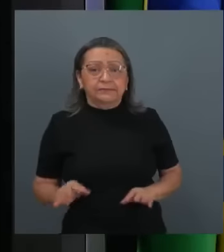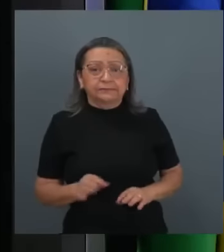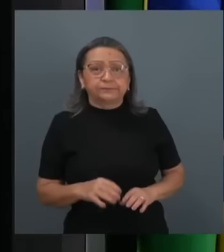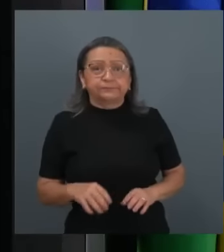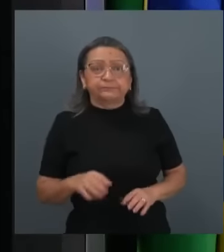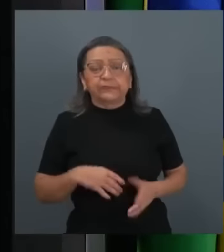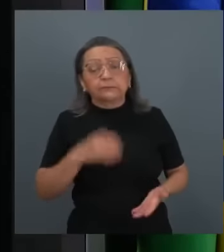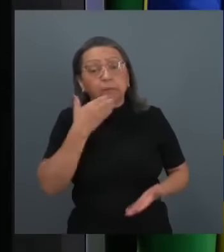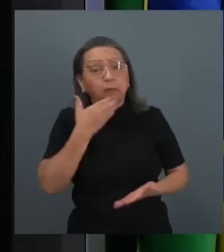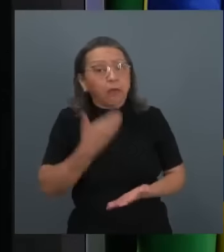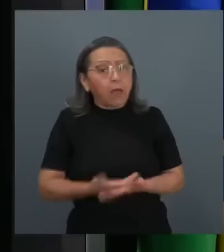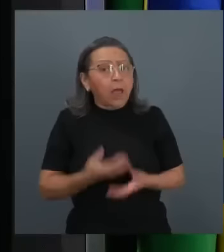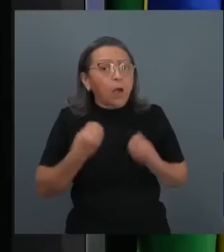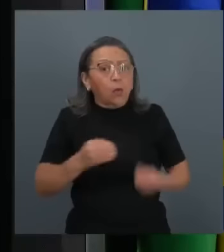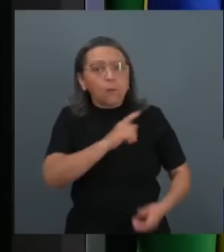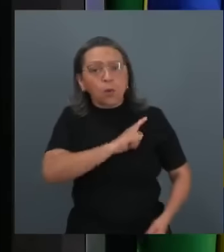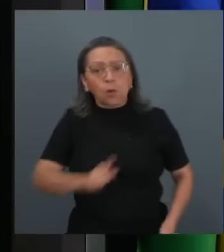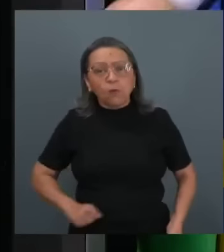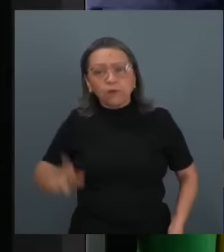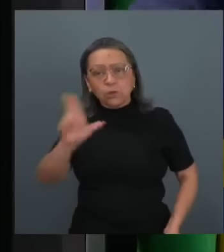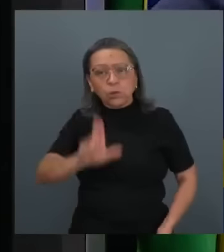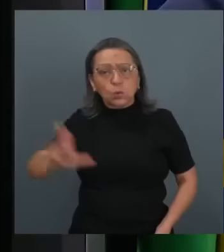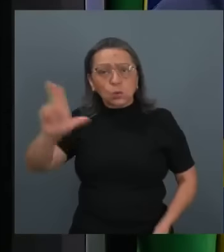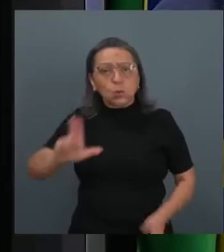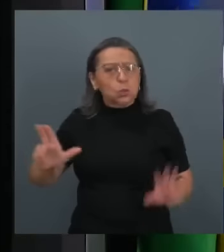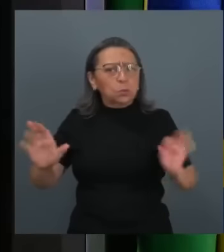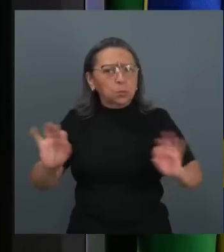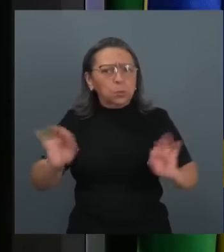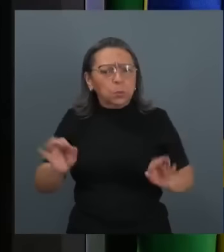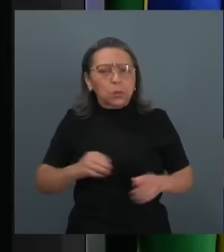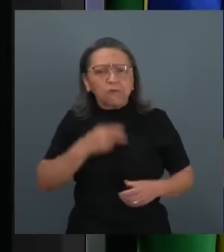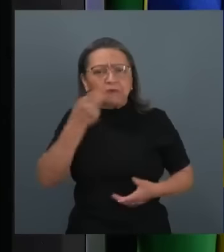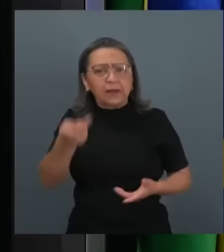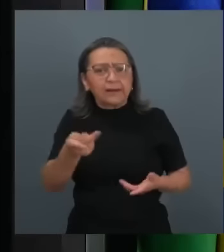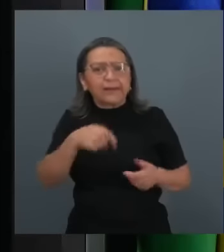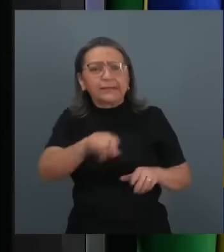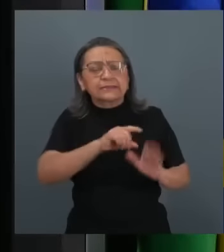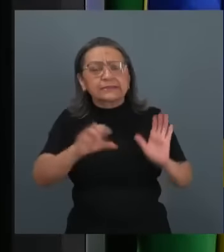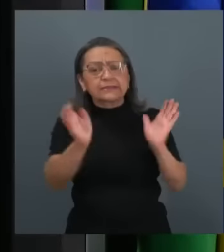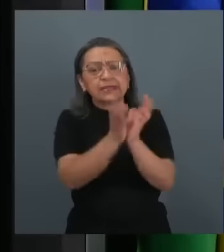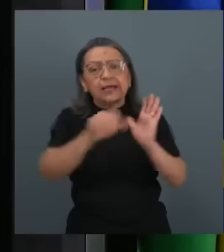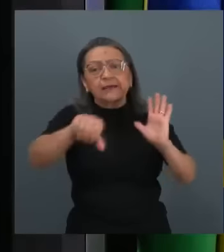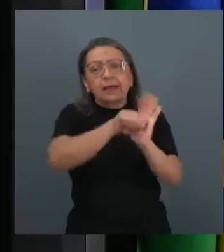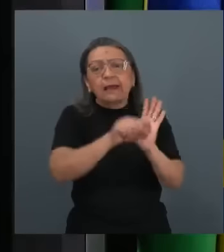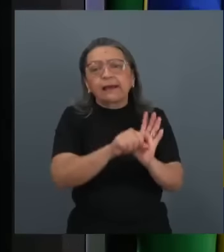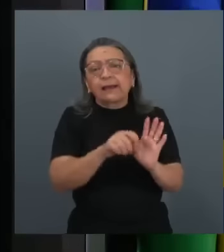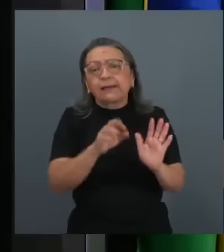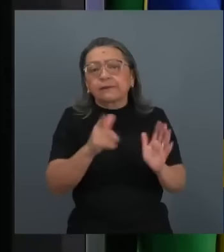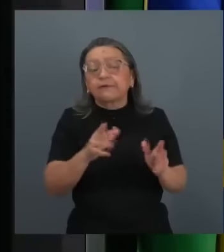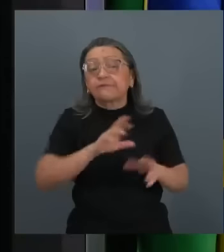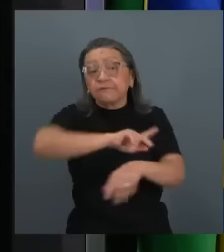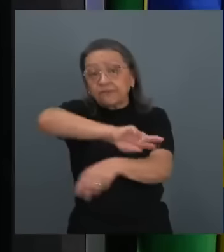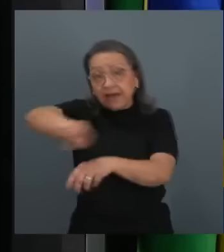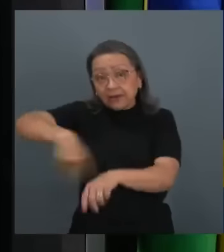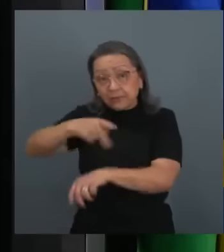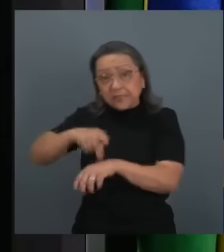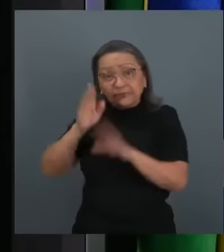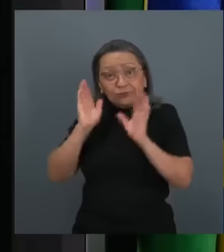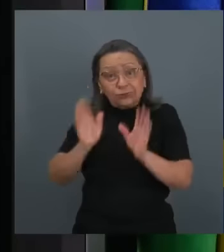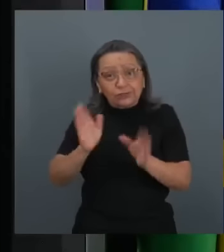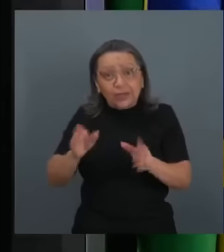É impressionante como é que o governo Lula não declara essas facções como terroristas ainda. Vários países já